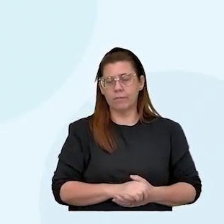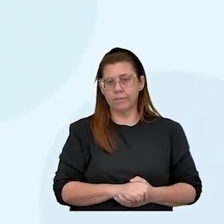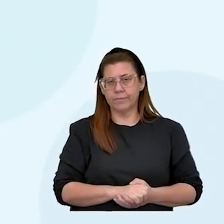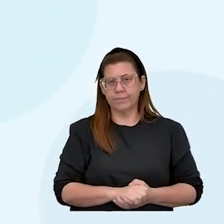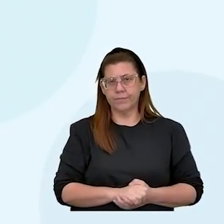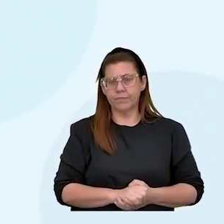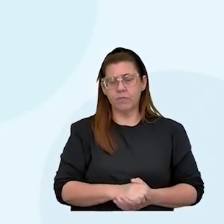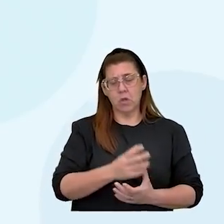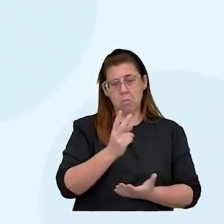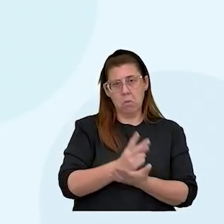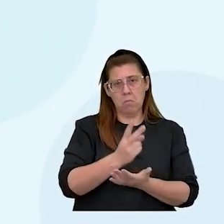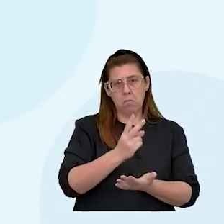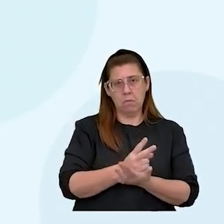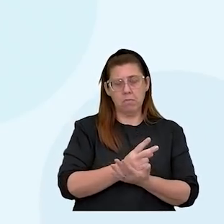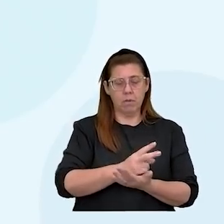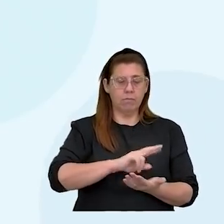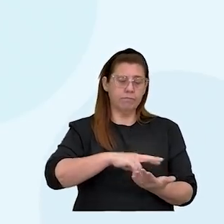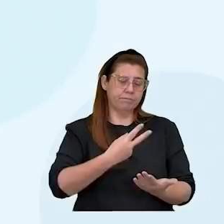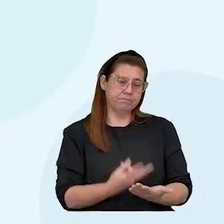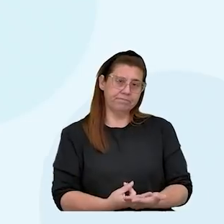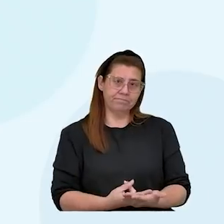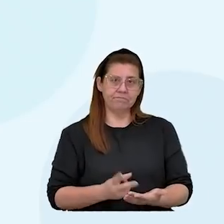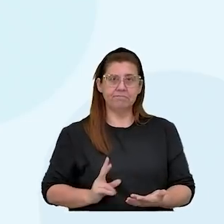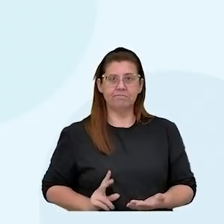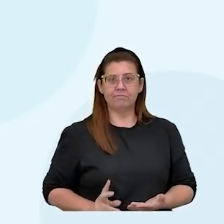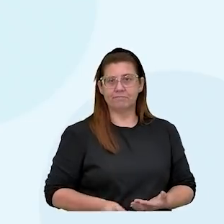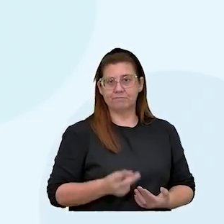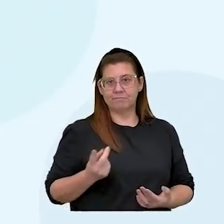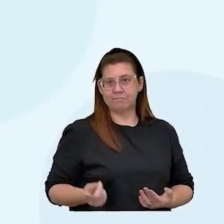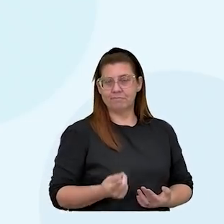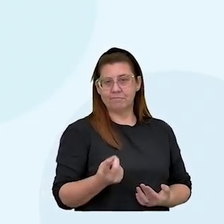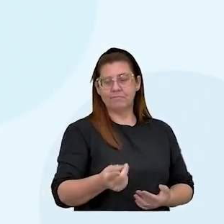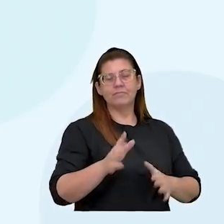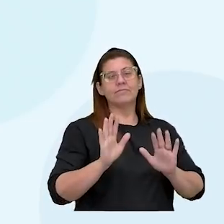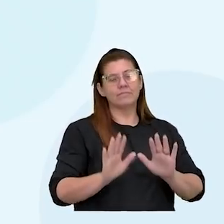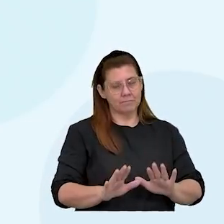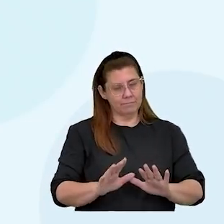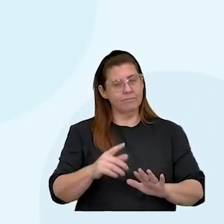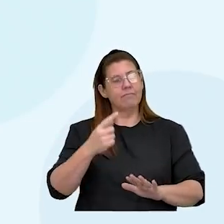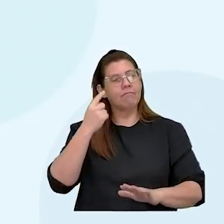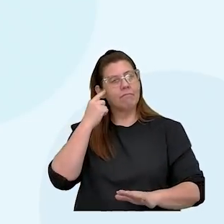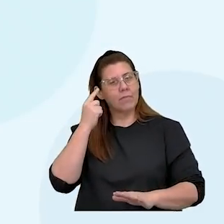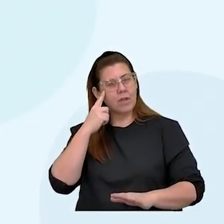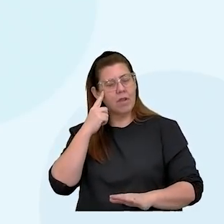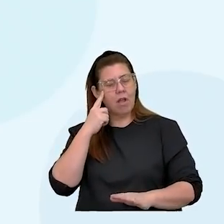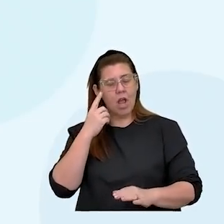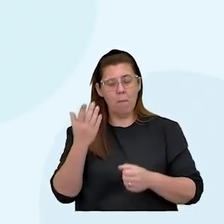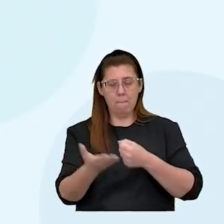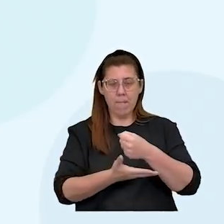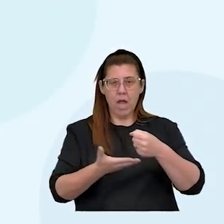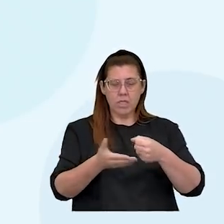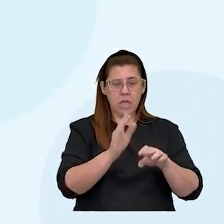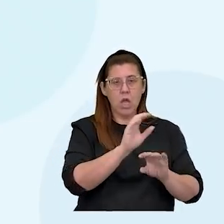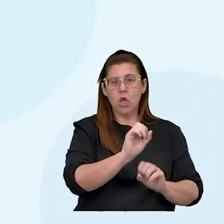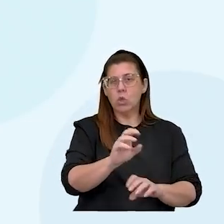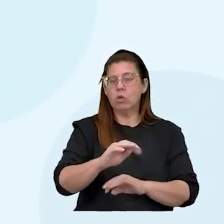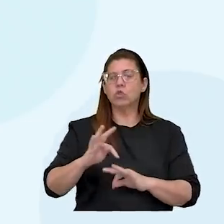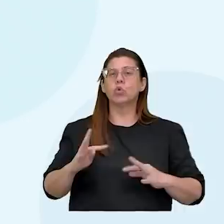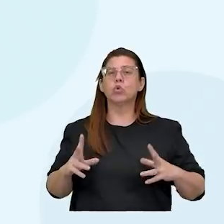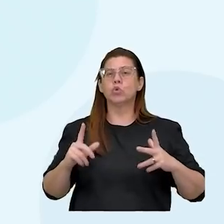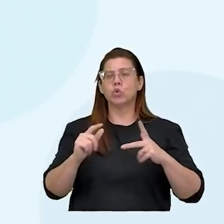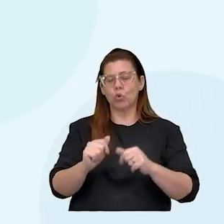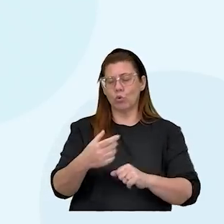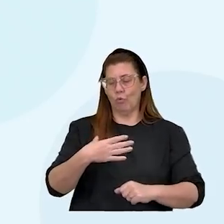a permanecer deitado eternamente. No entanto, é tendo a educação por base que todo filho